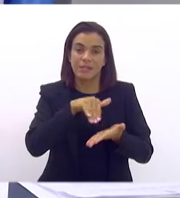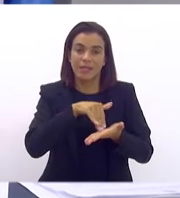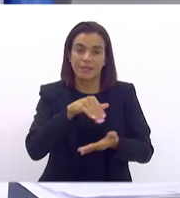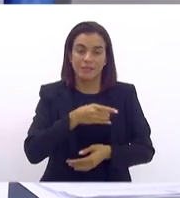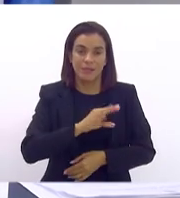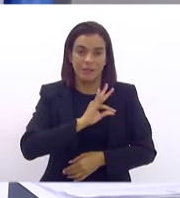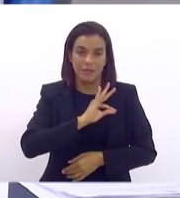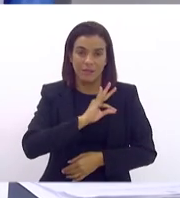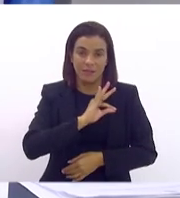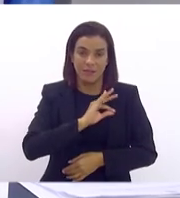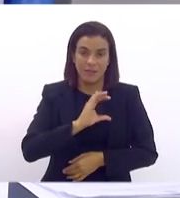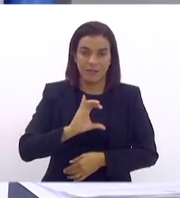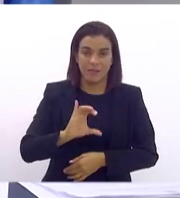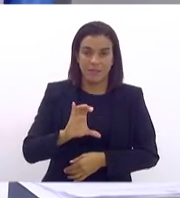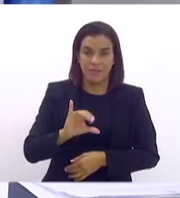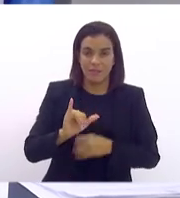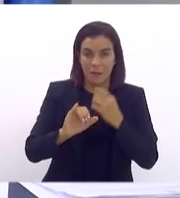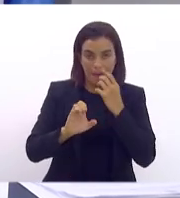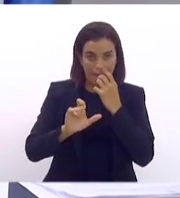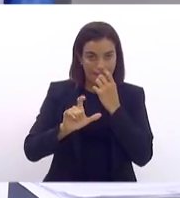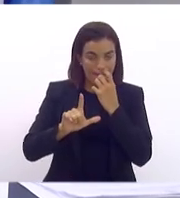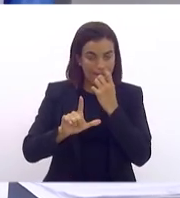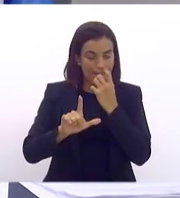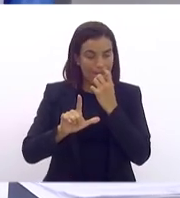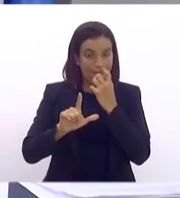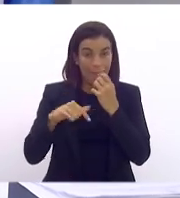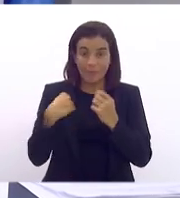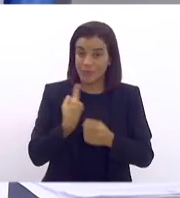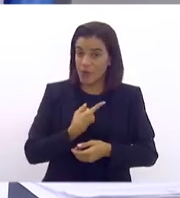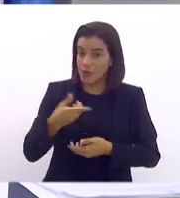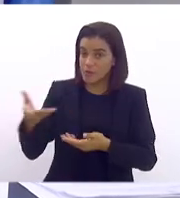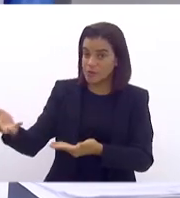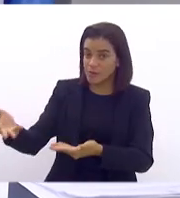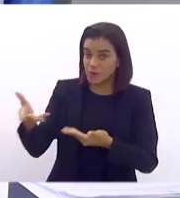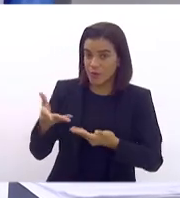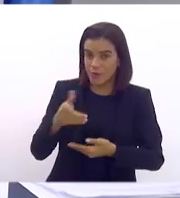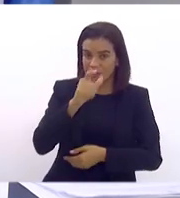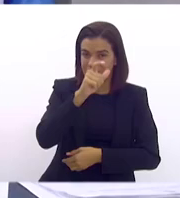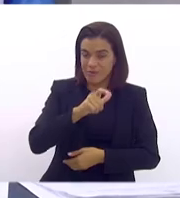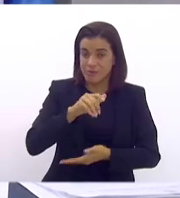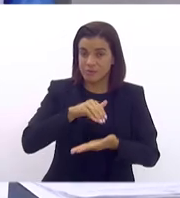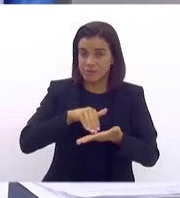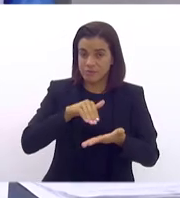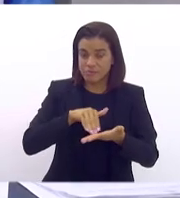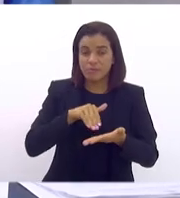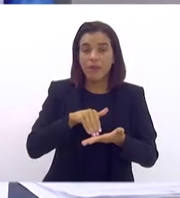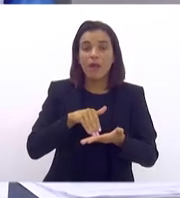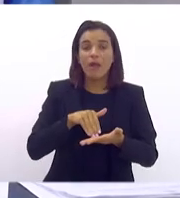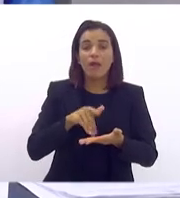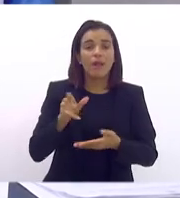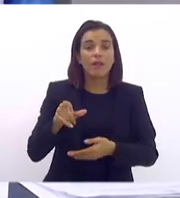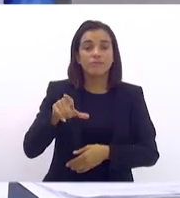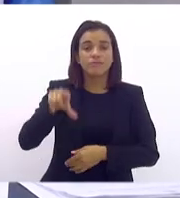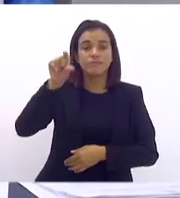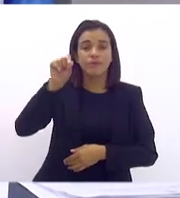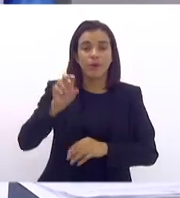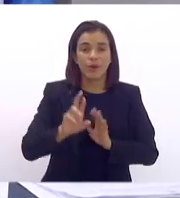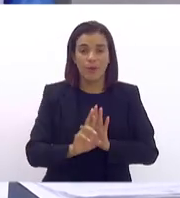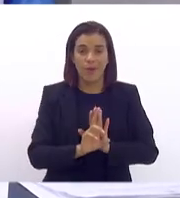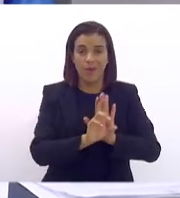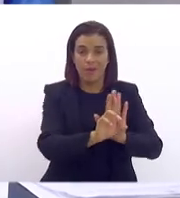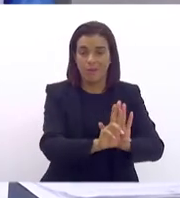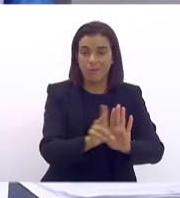Civil. Uma vez que convidamos, ele mandou uma representação que não